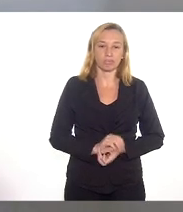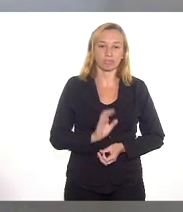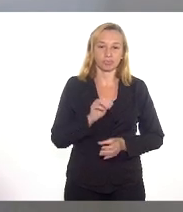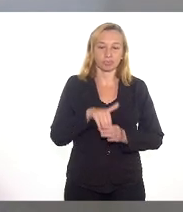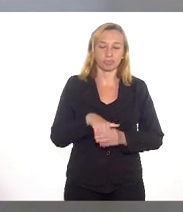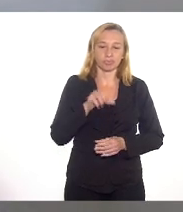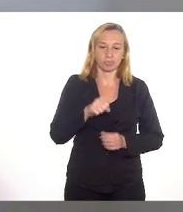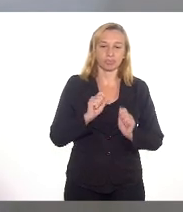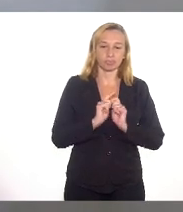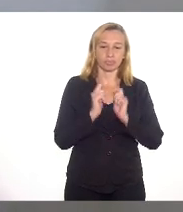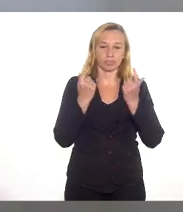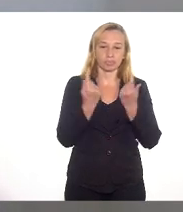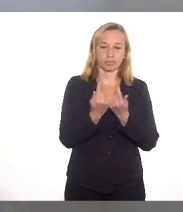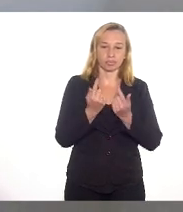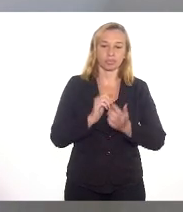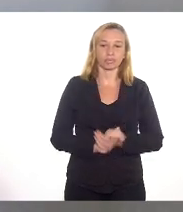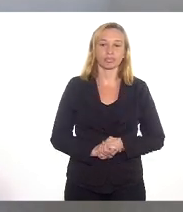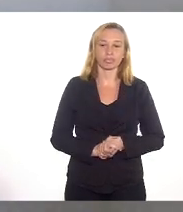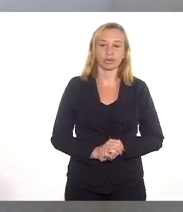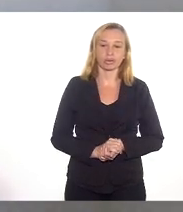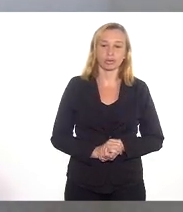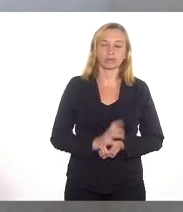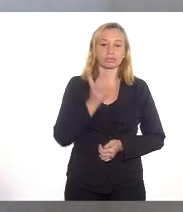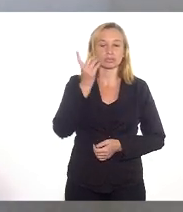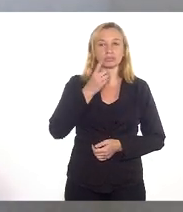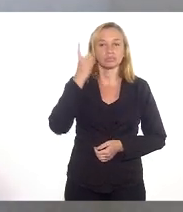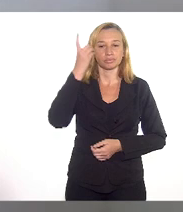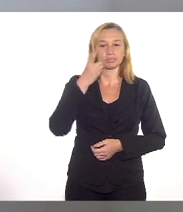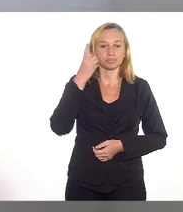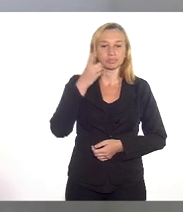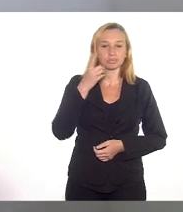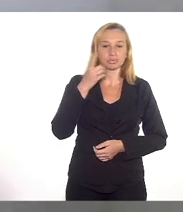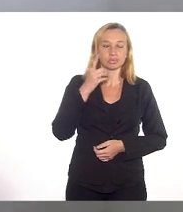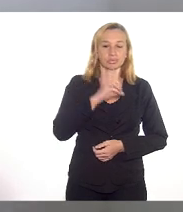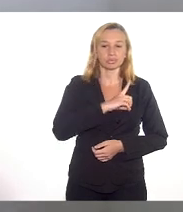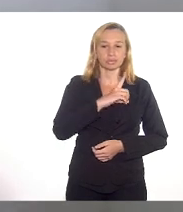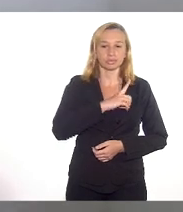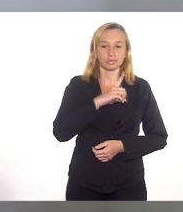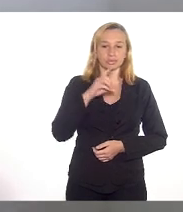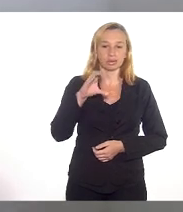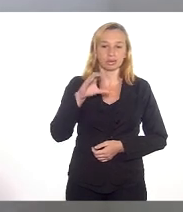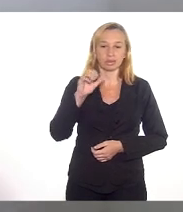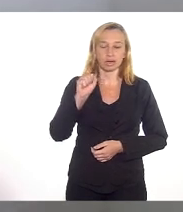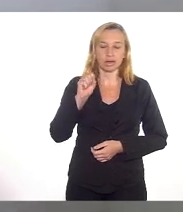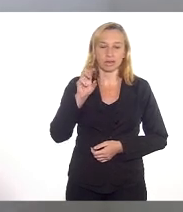Votou sim. Votou sim no grupo. Deputado delegado Carlos Augusto.